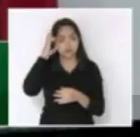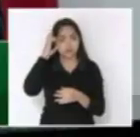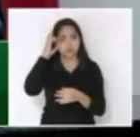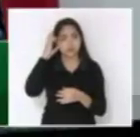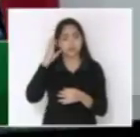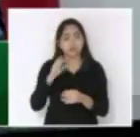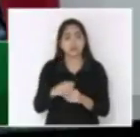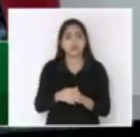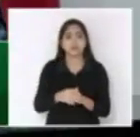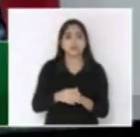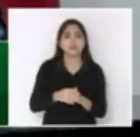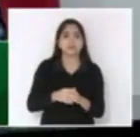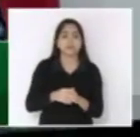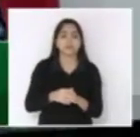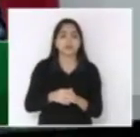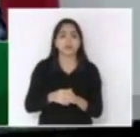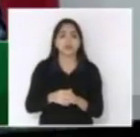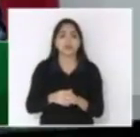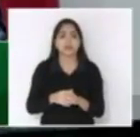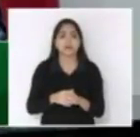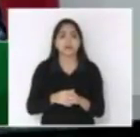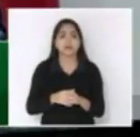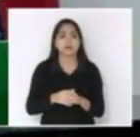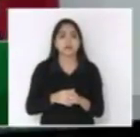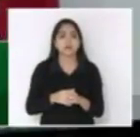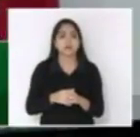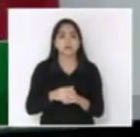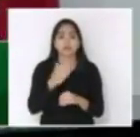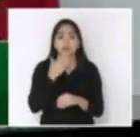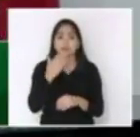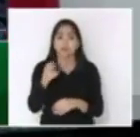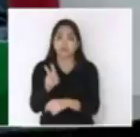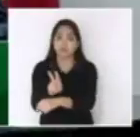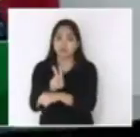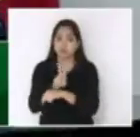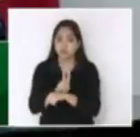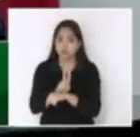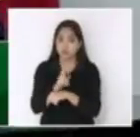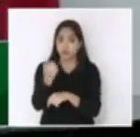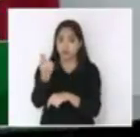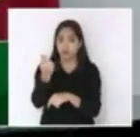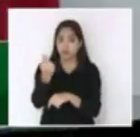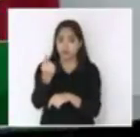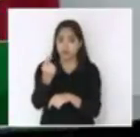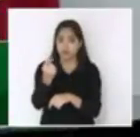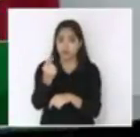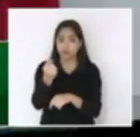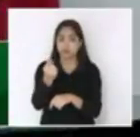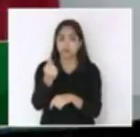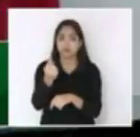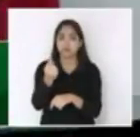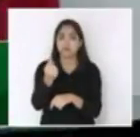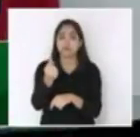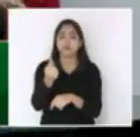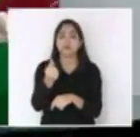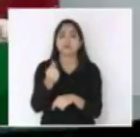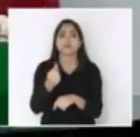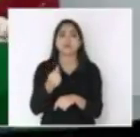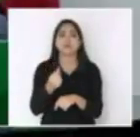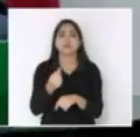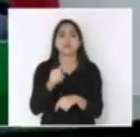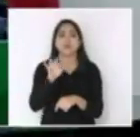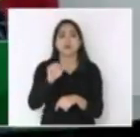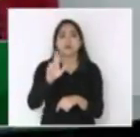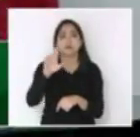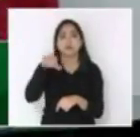o governador está contraindo um empréstimo a longo prazo e vai editar o Fundão 2. O